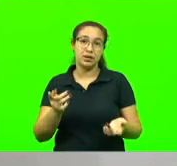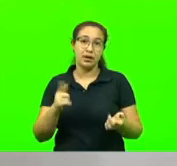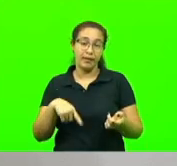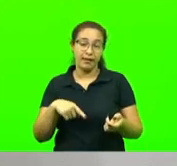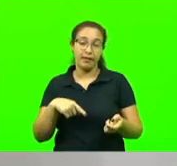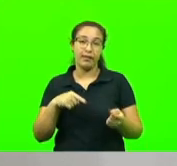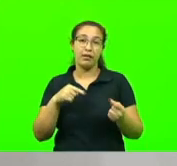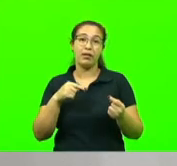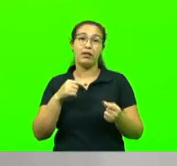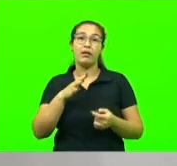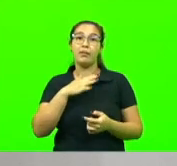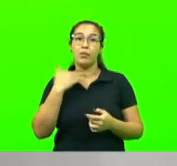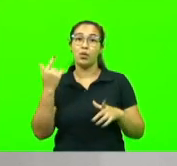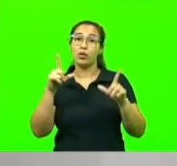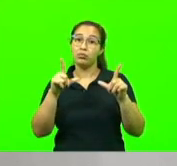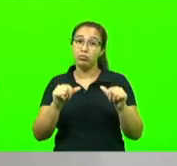gente.